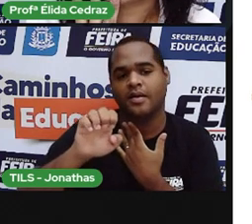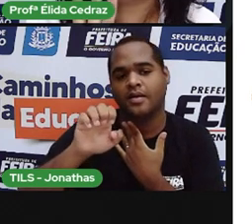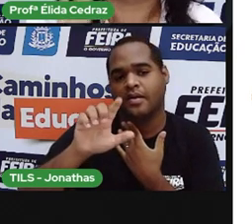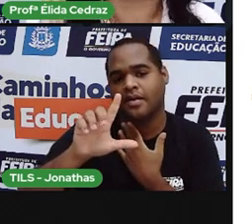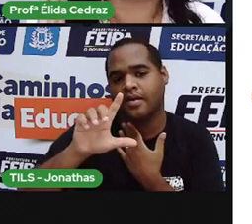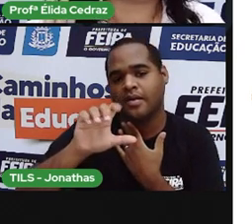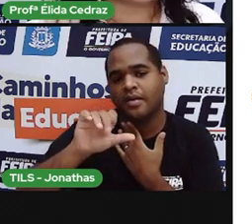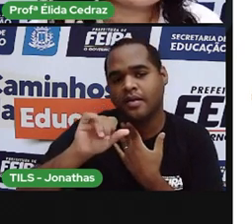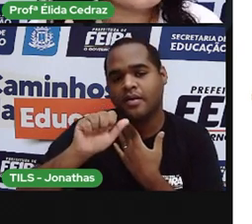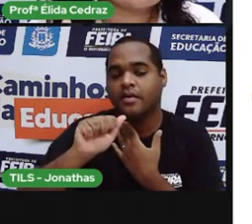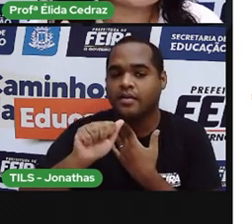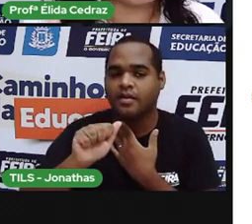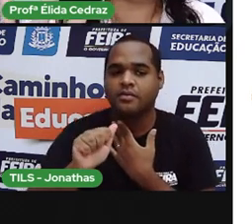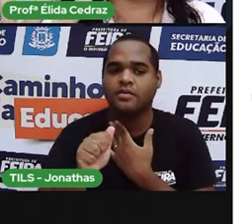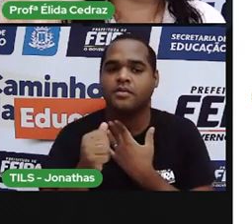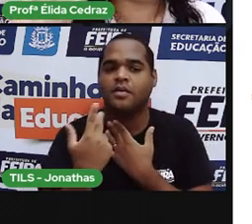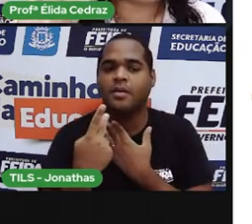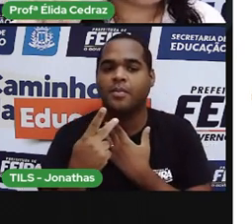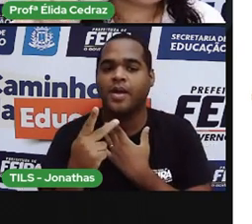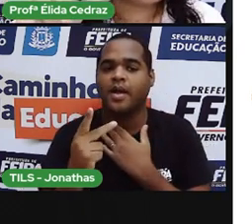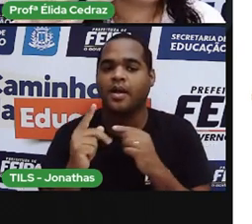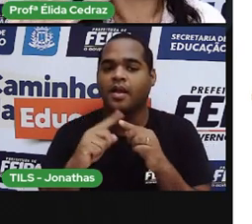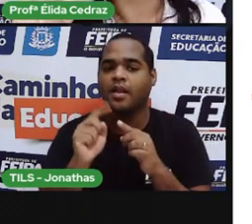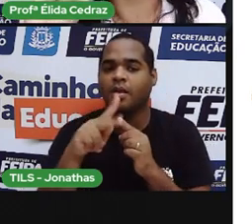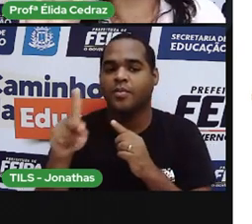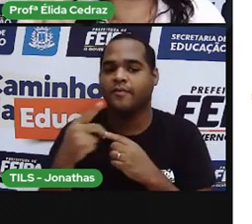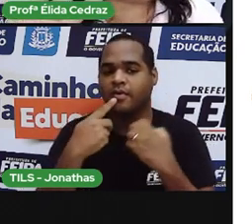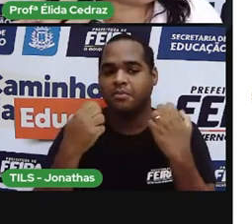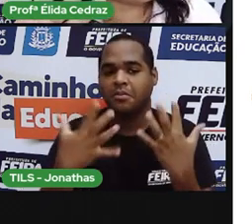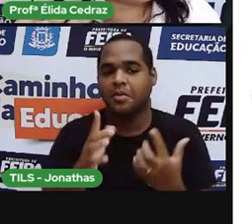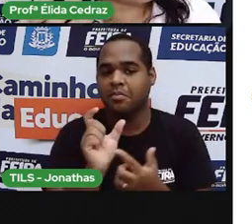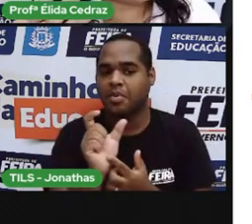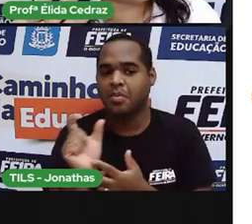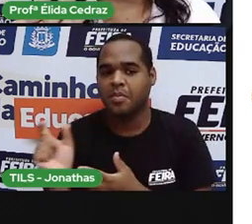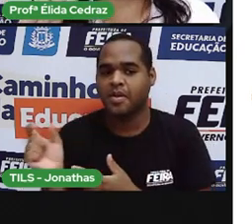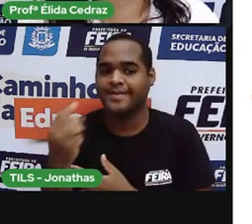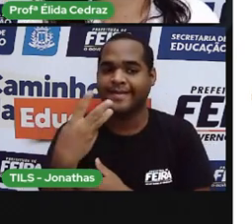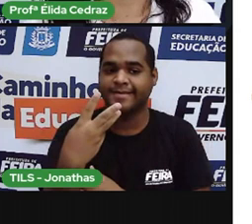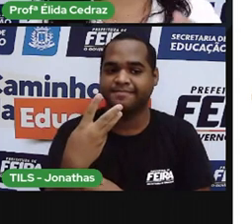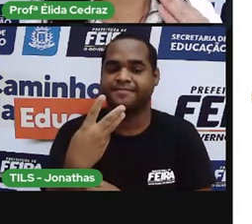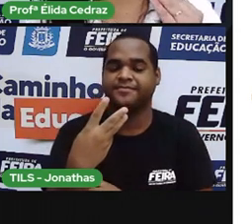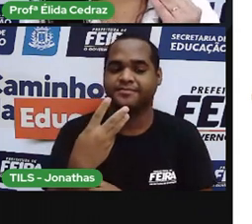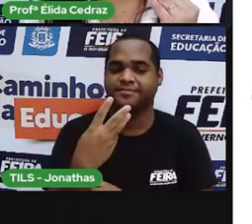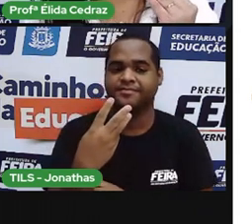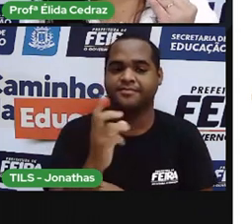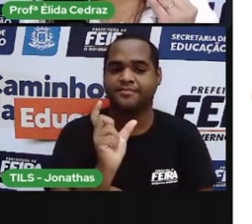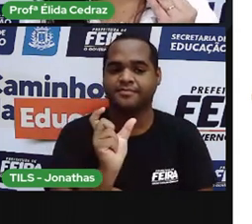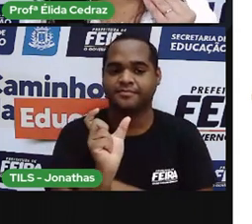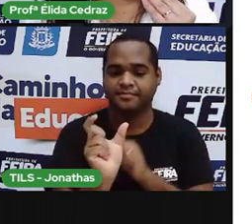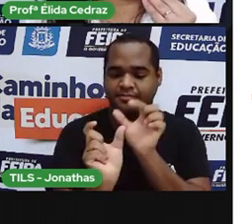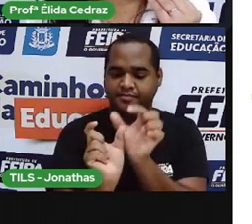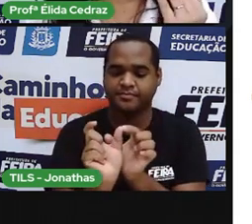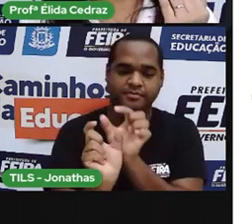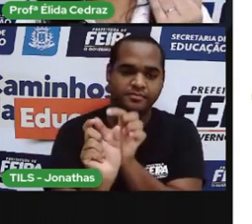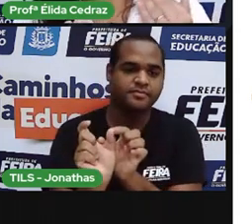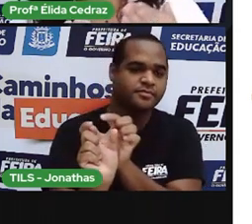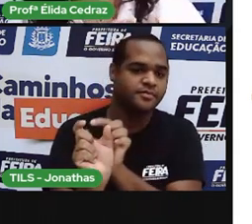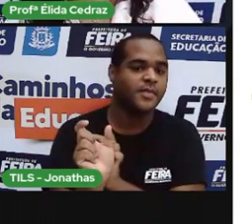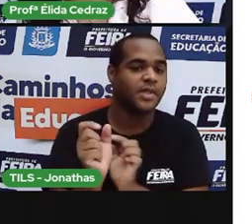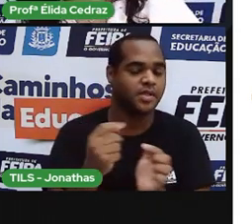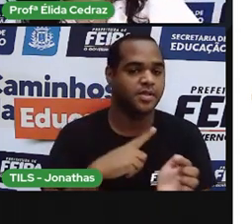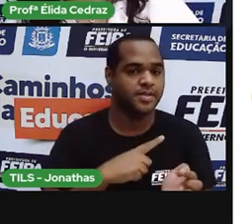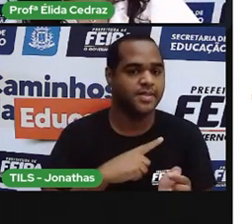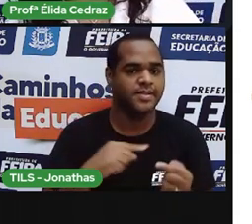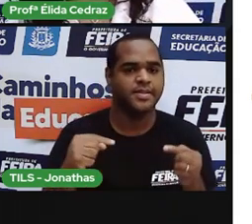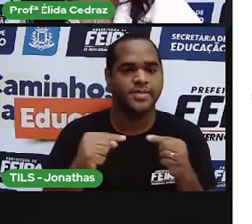Élida. Quantas sílabas tem o nome da Pró? 3 sílabas. A gente vai precisar falar